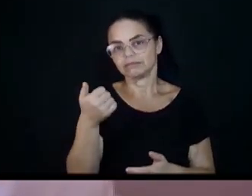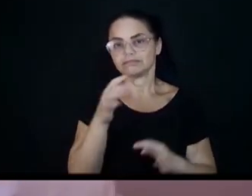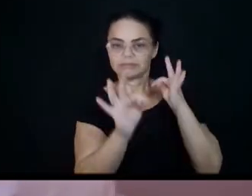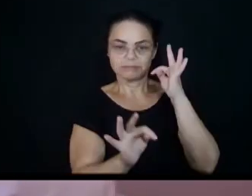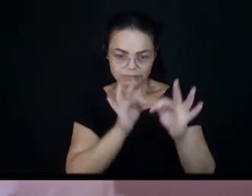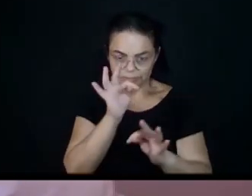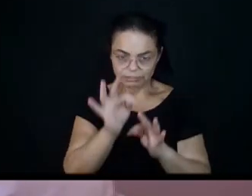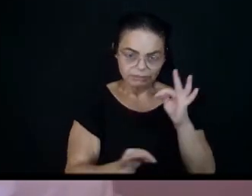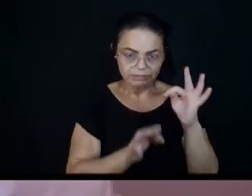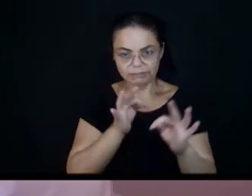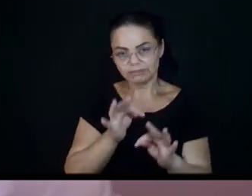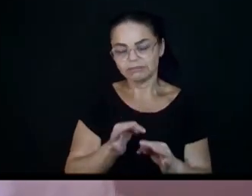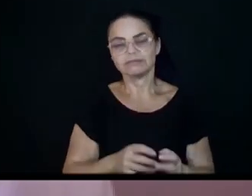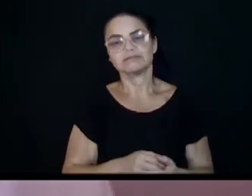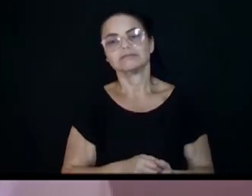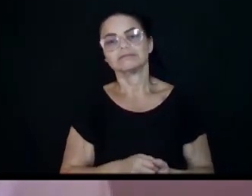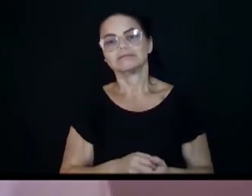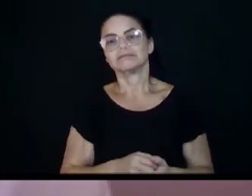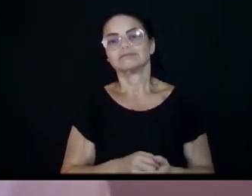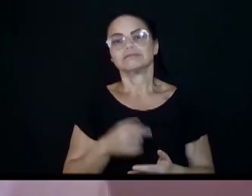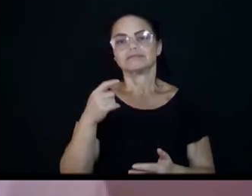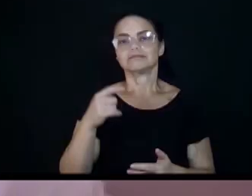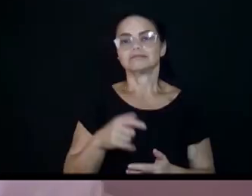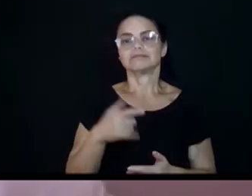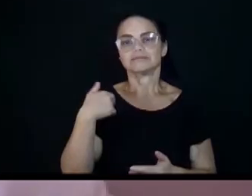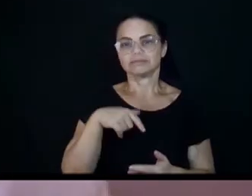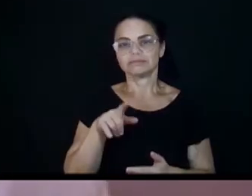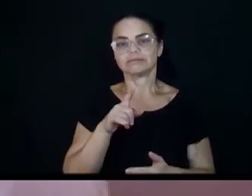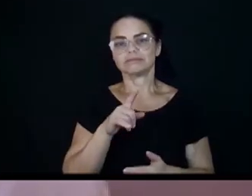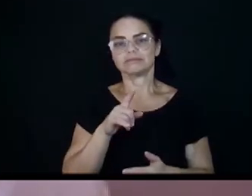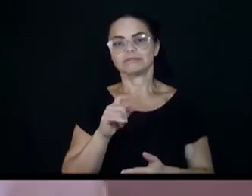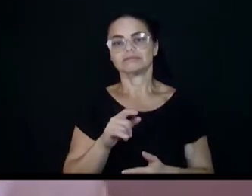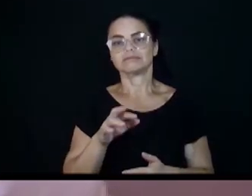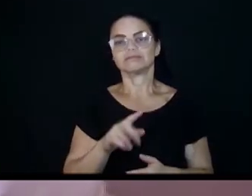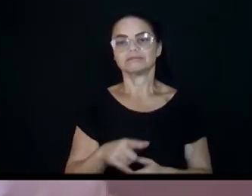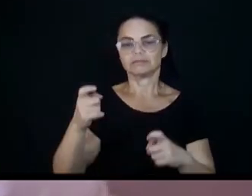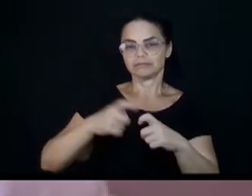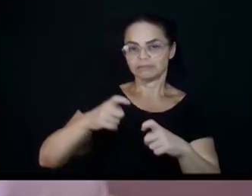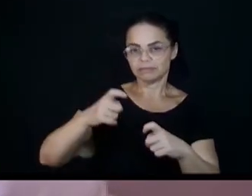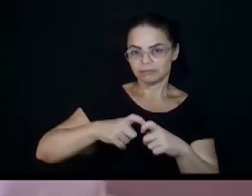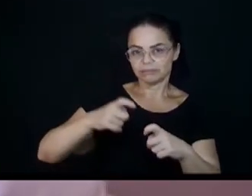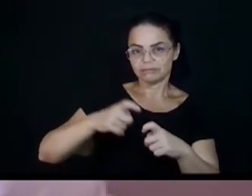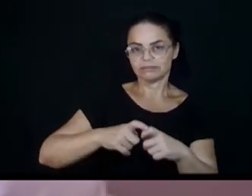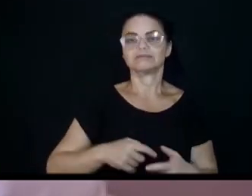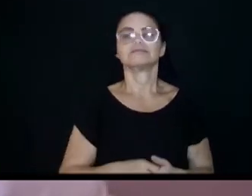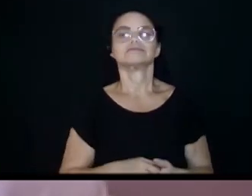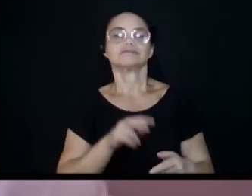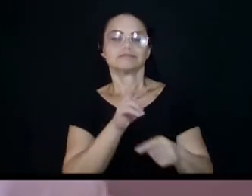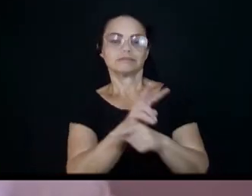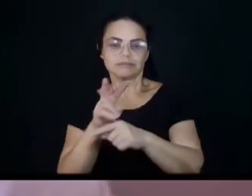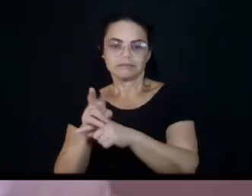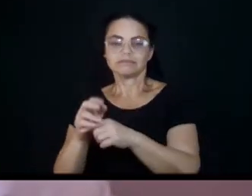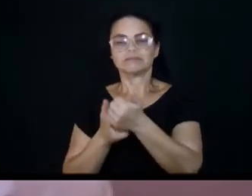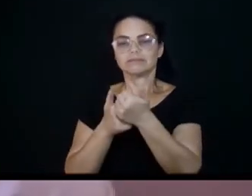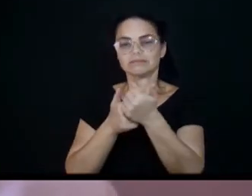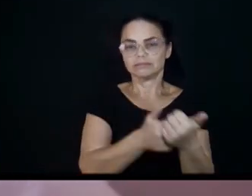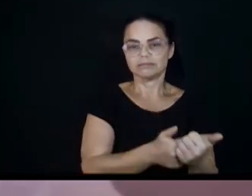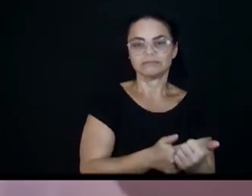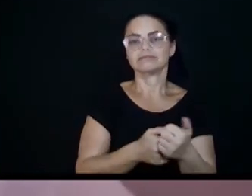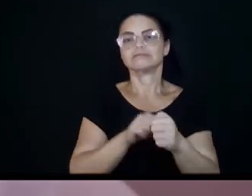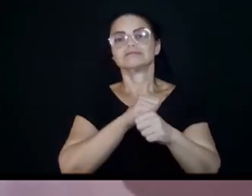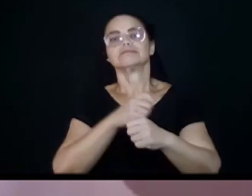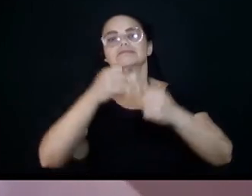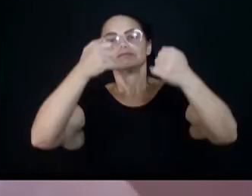pacientes. Então, é isso que o papel do reumatologista, ao lado do paciente, sempre ajudando, sempre esclarecendo,